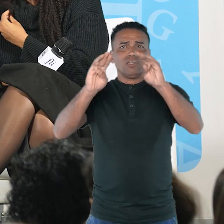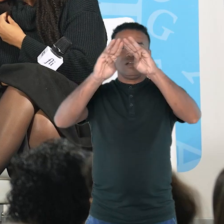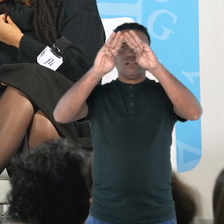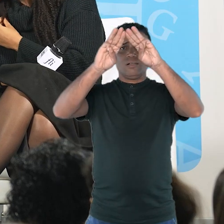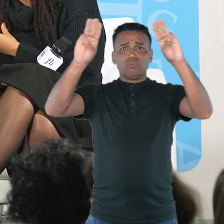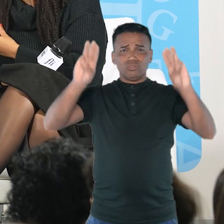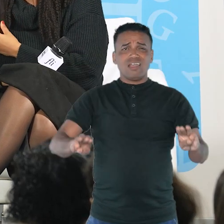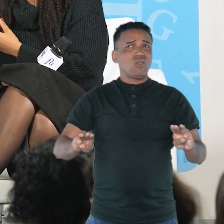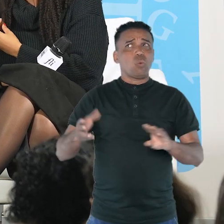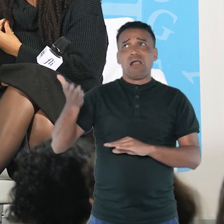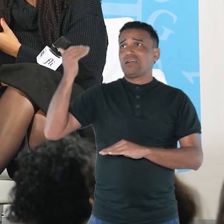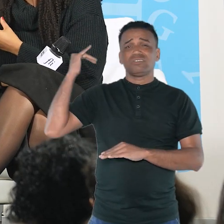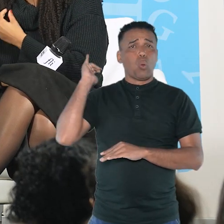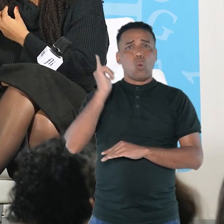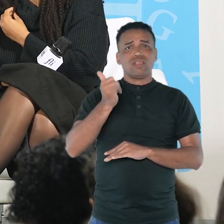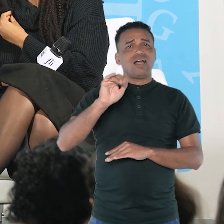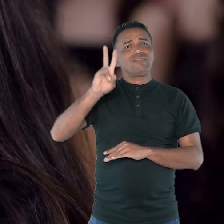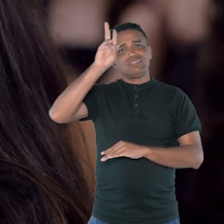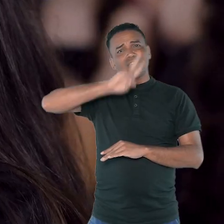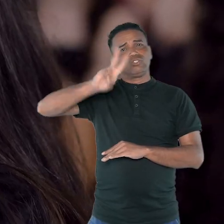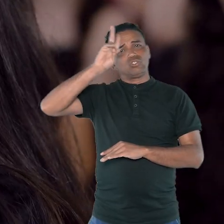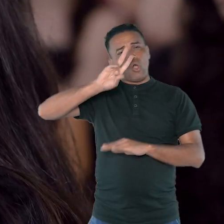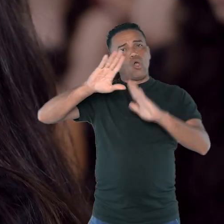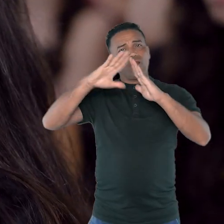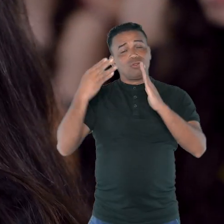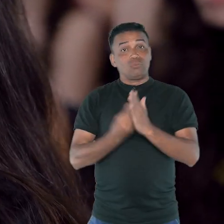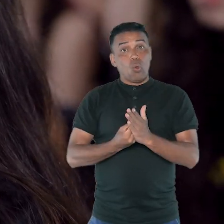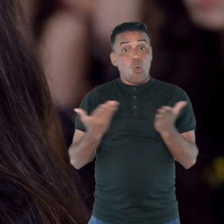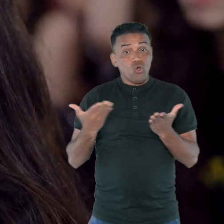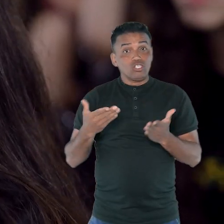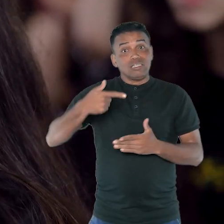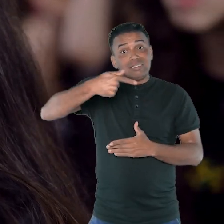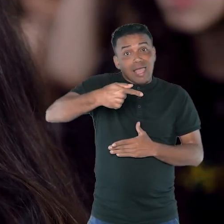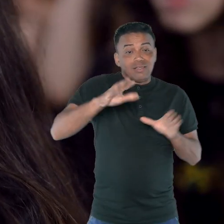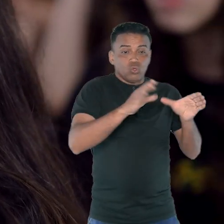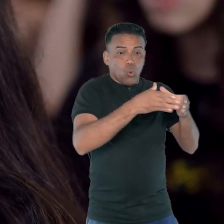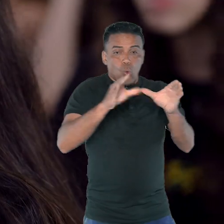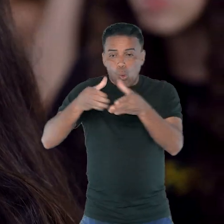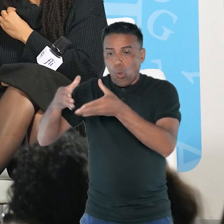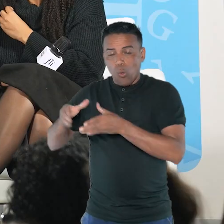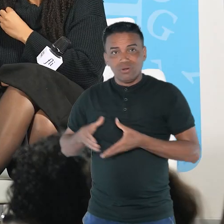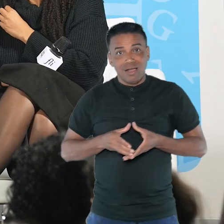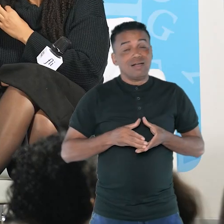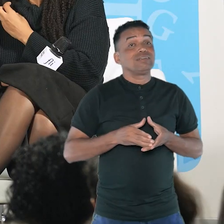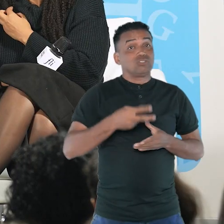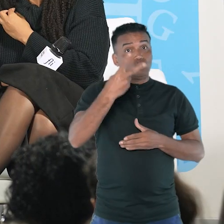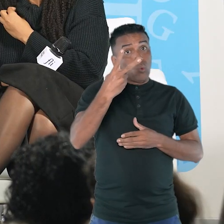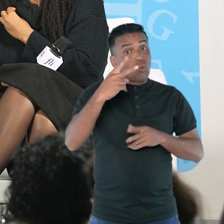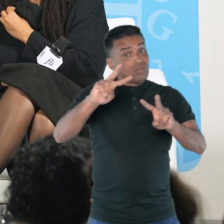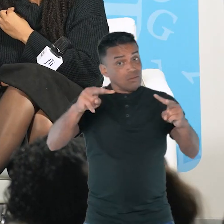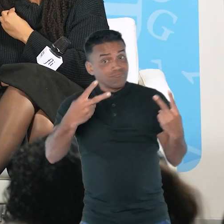as histórias do quilombo, né? E são 7 comunidades quilombolas hoje, tem 2 se auto-reconhecendo, e